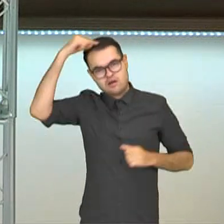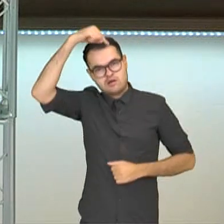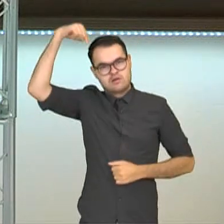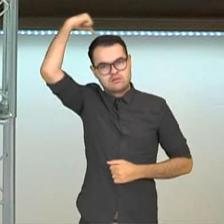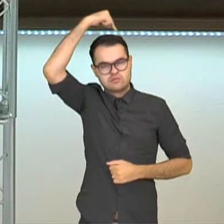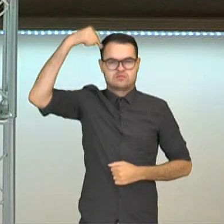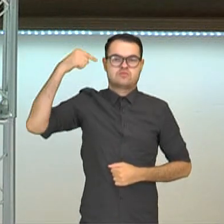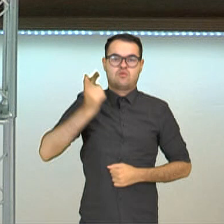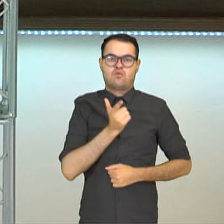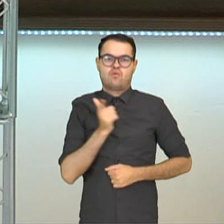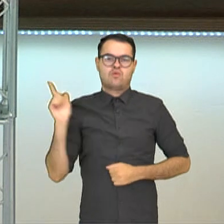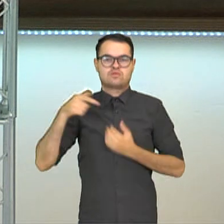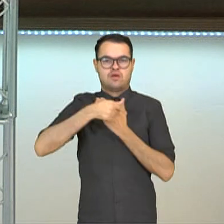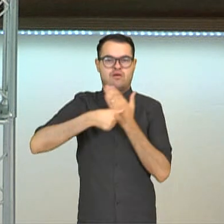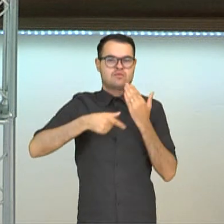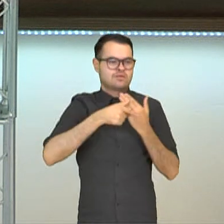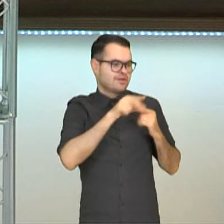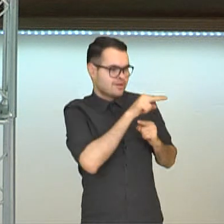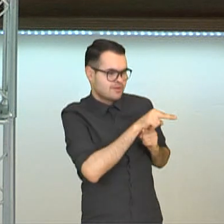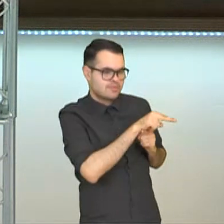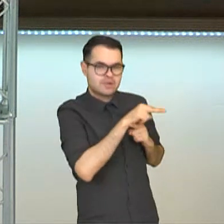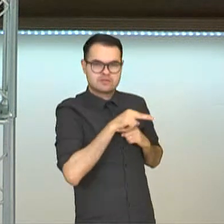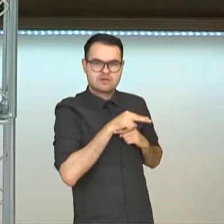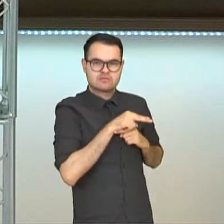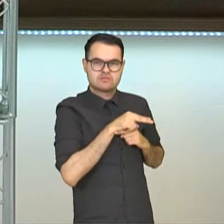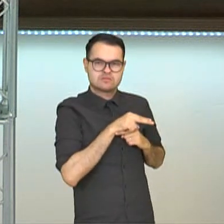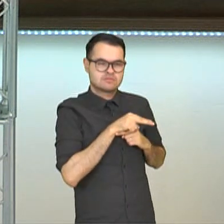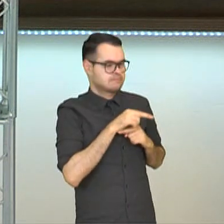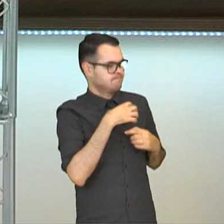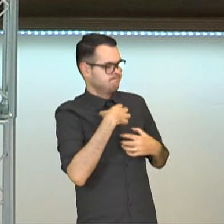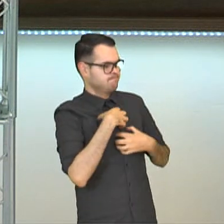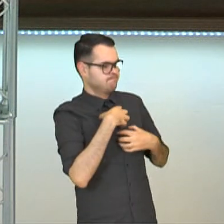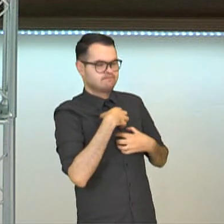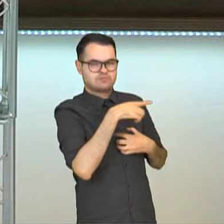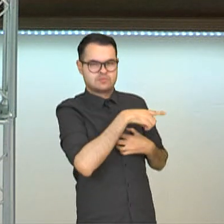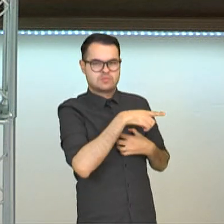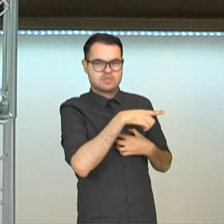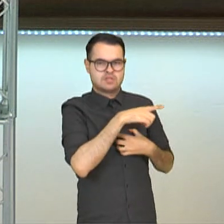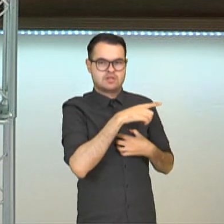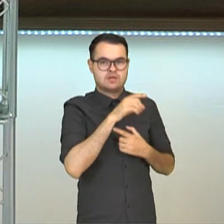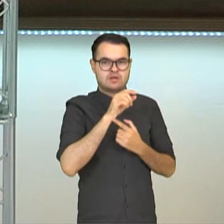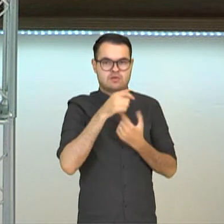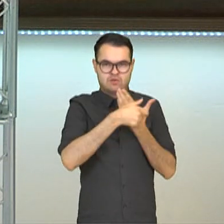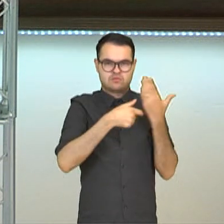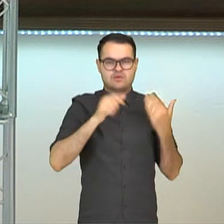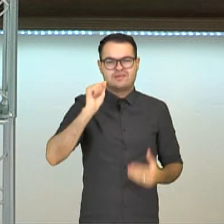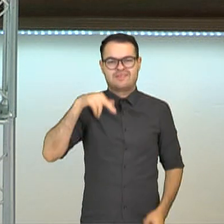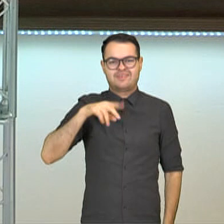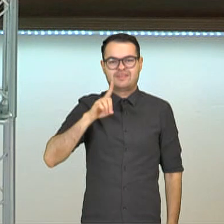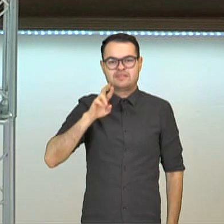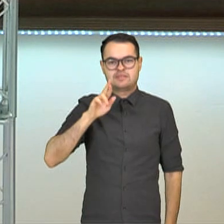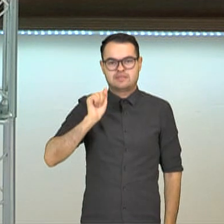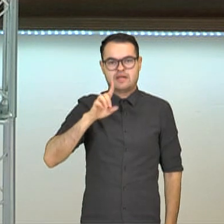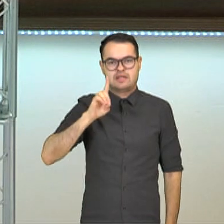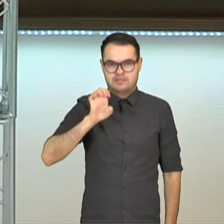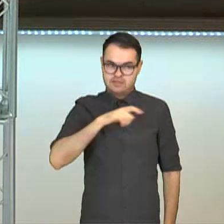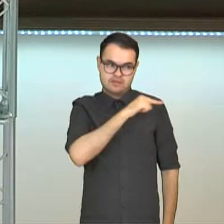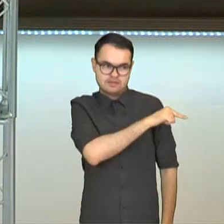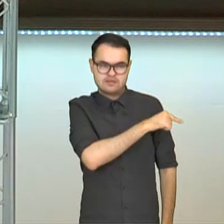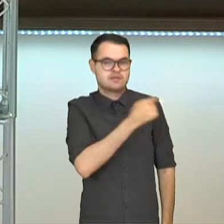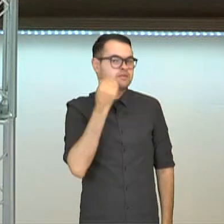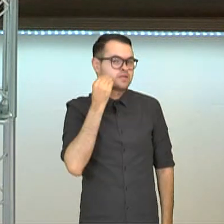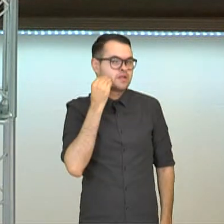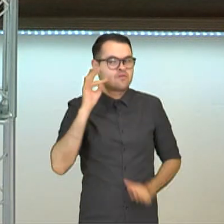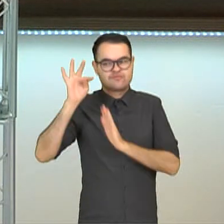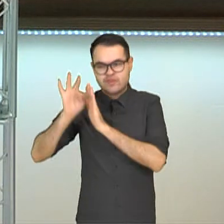autores emprestaram esse estilo que o Carlos Drummond de Andrade usou ali e fizeram intertextualidade